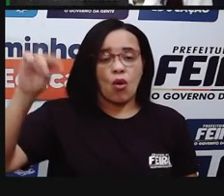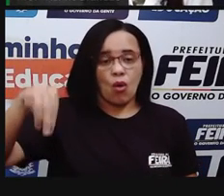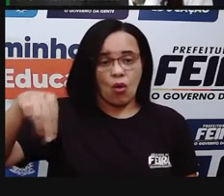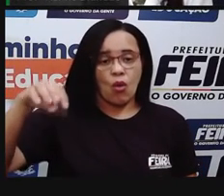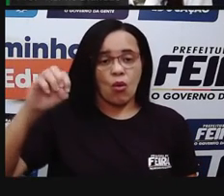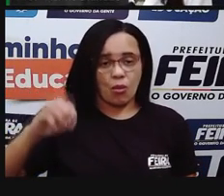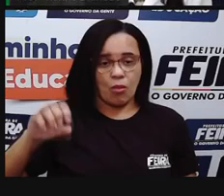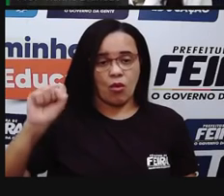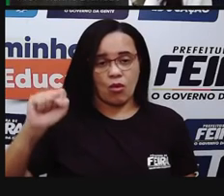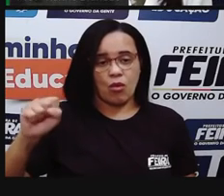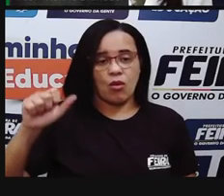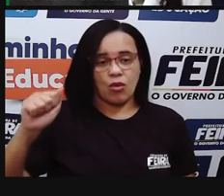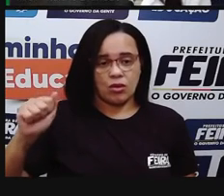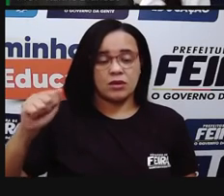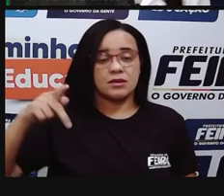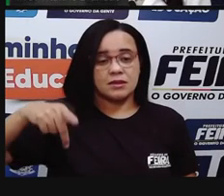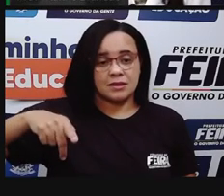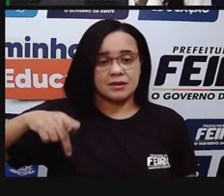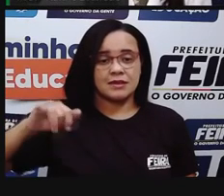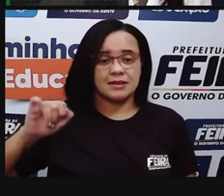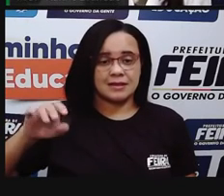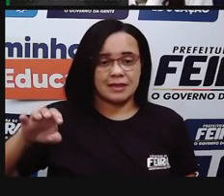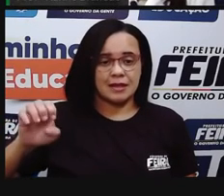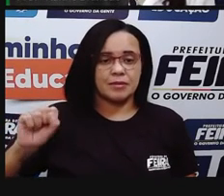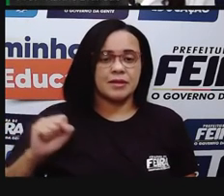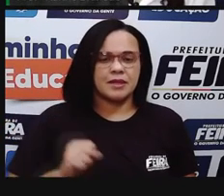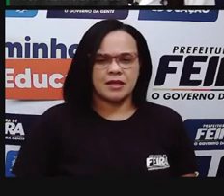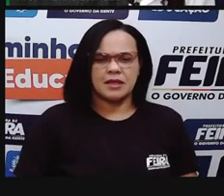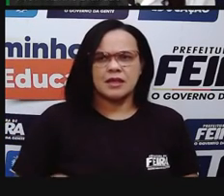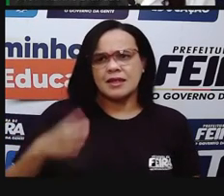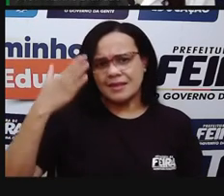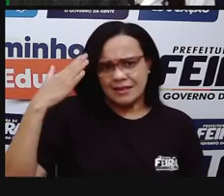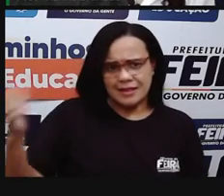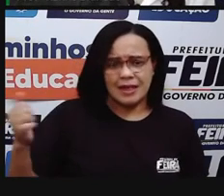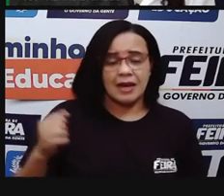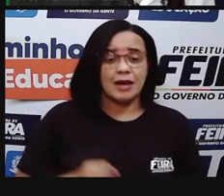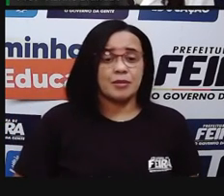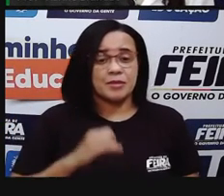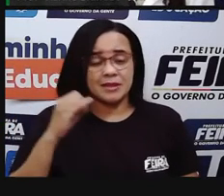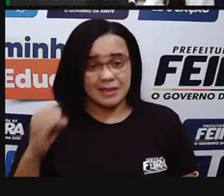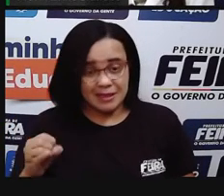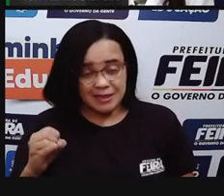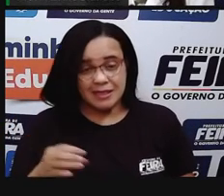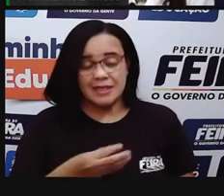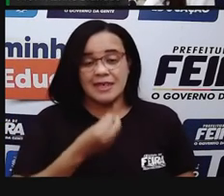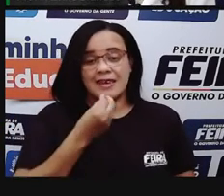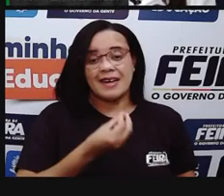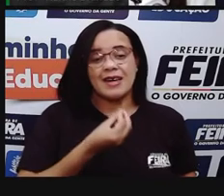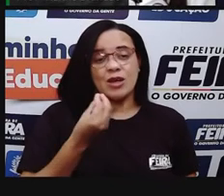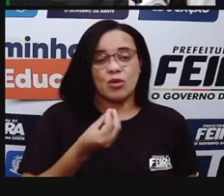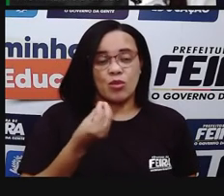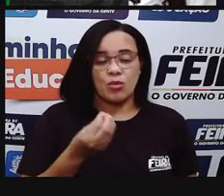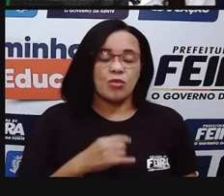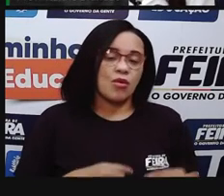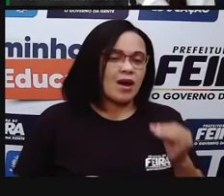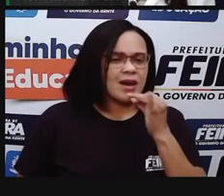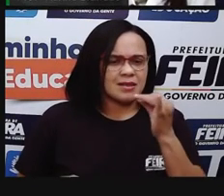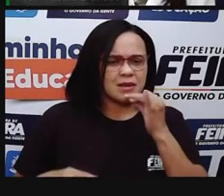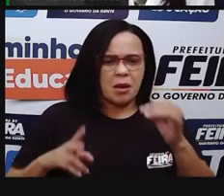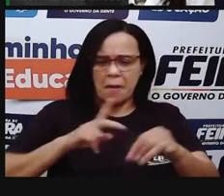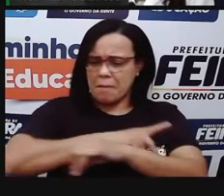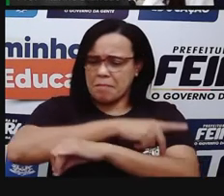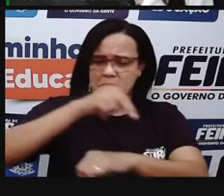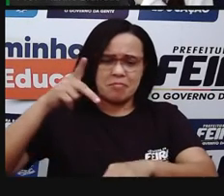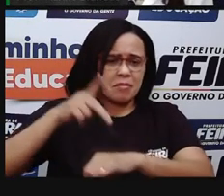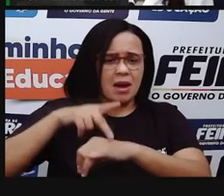os cientistas de lá vão saber, ah, tá falando do ser humano. Se a gente chegar nos Estados Unidos ou na